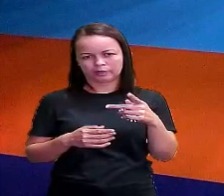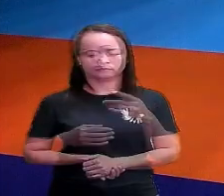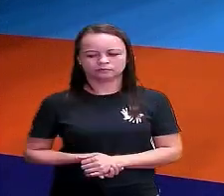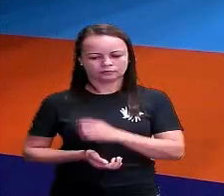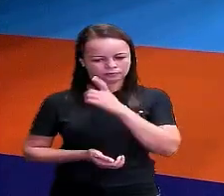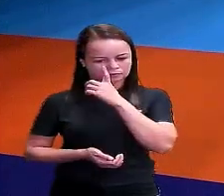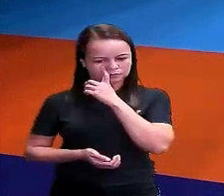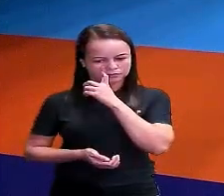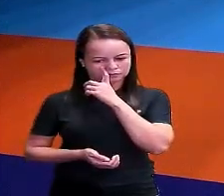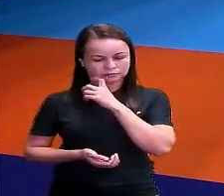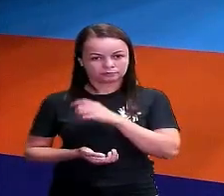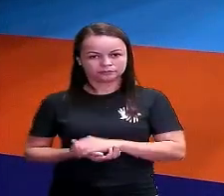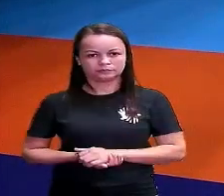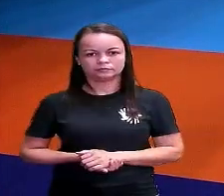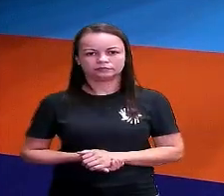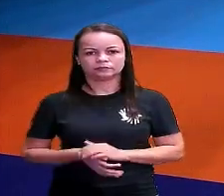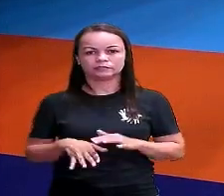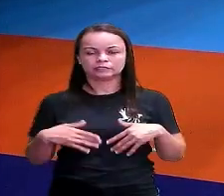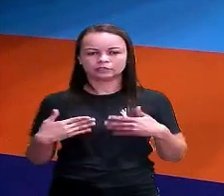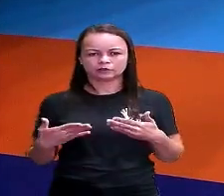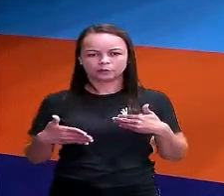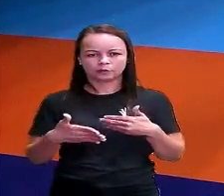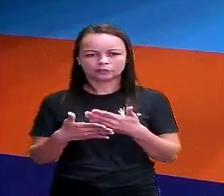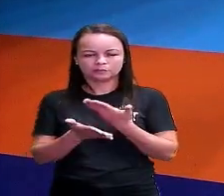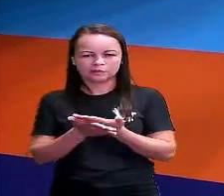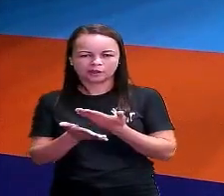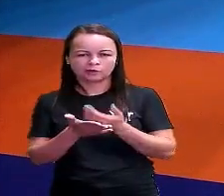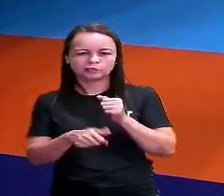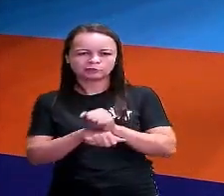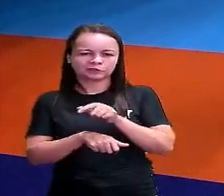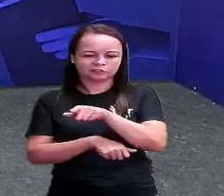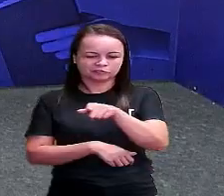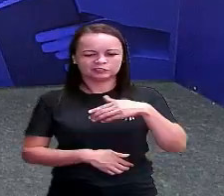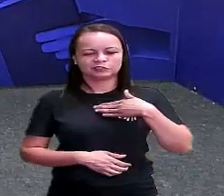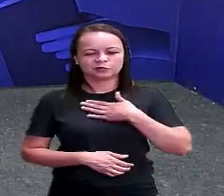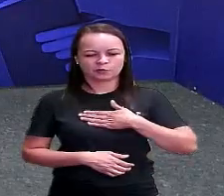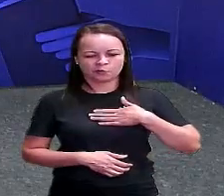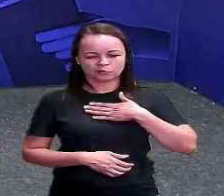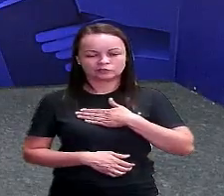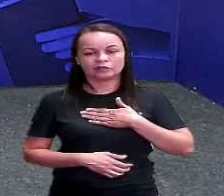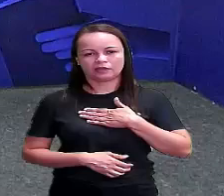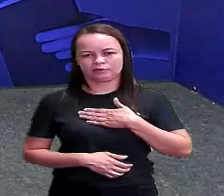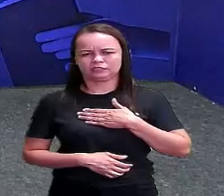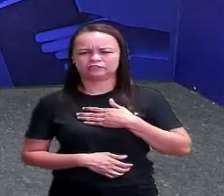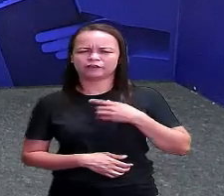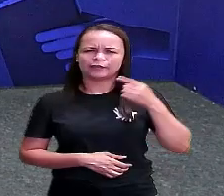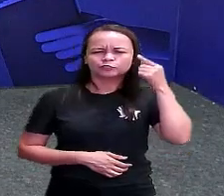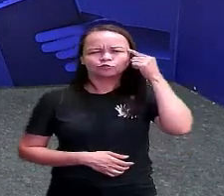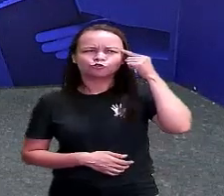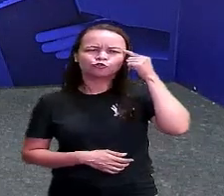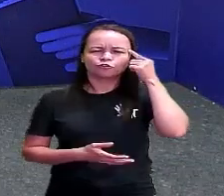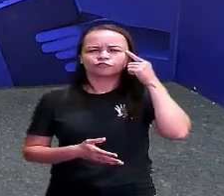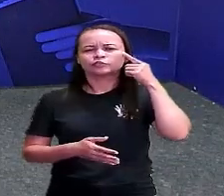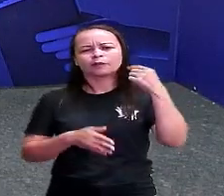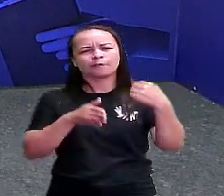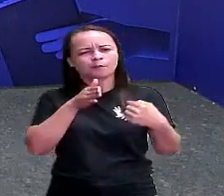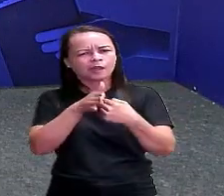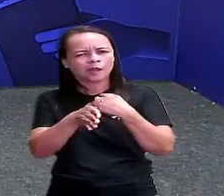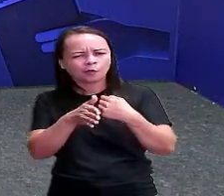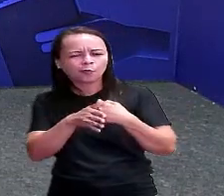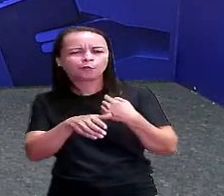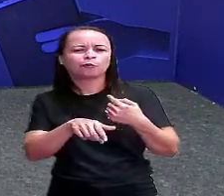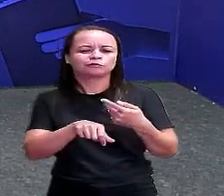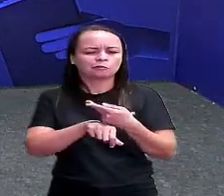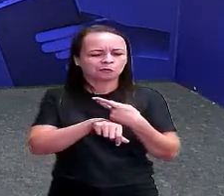tecnologia. Então é isso, pessoal. Até a próxima aula. Espero que vocês tenham gostado. Qualquer dúvida, pode me procurar nas